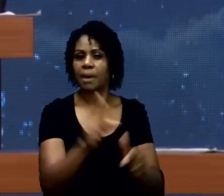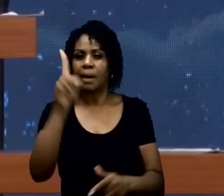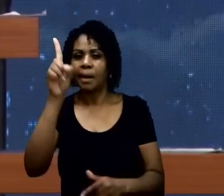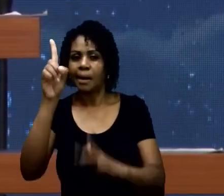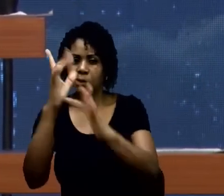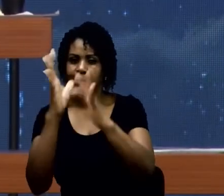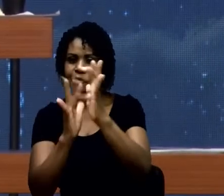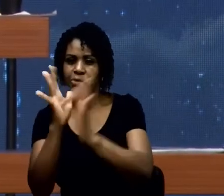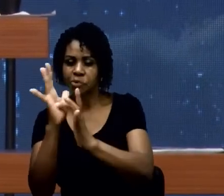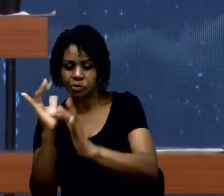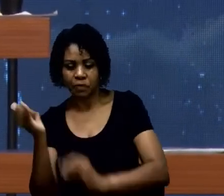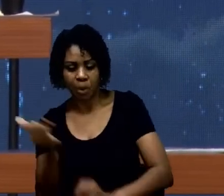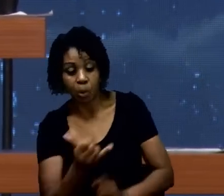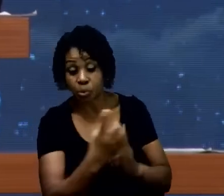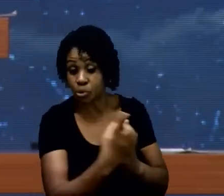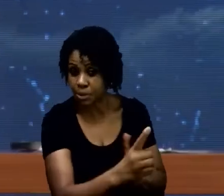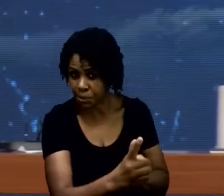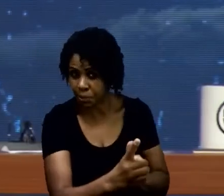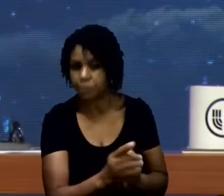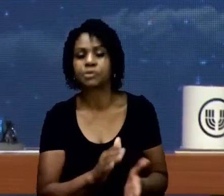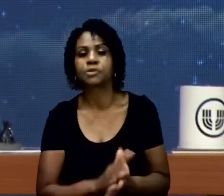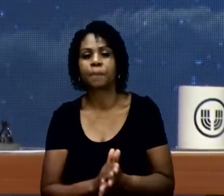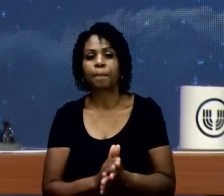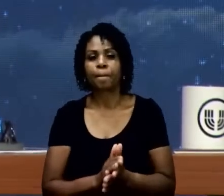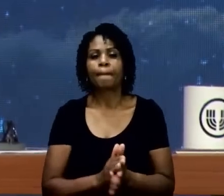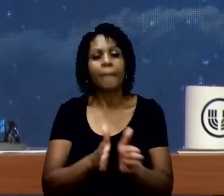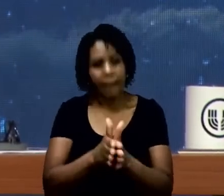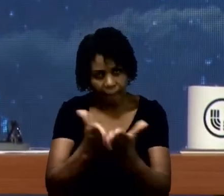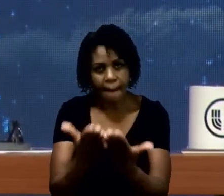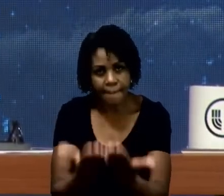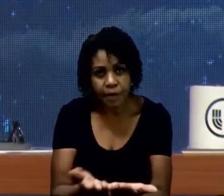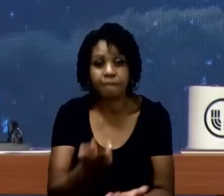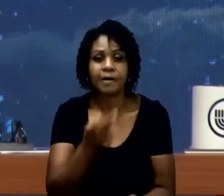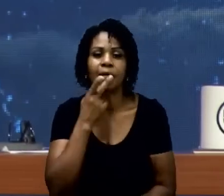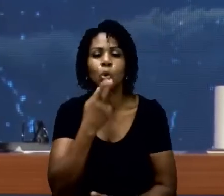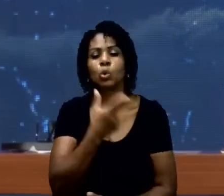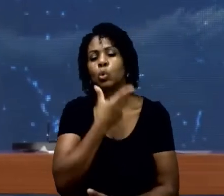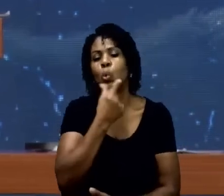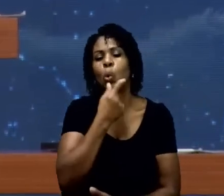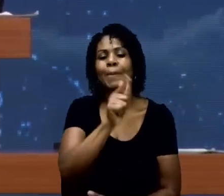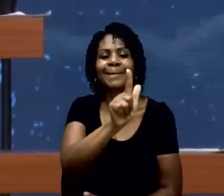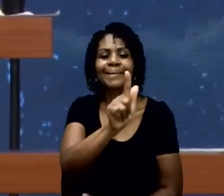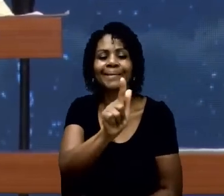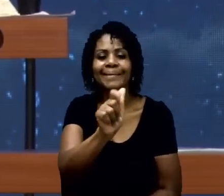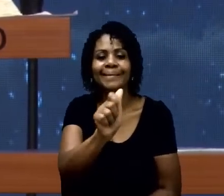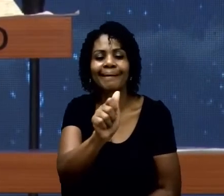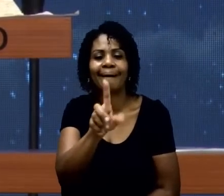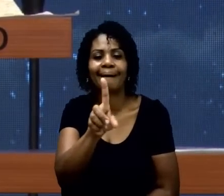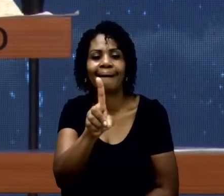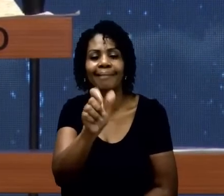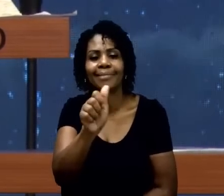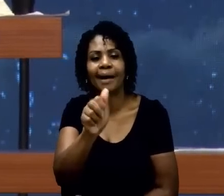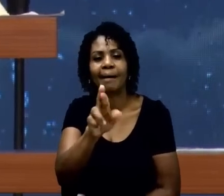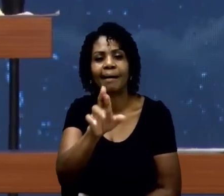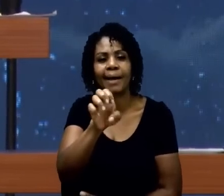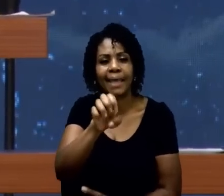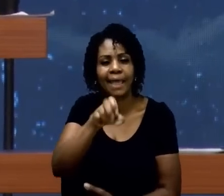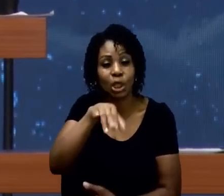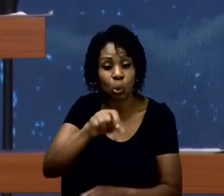disse para os discípulos, e você sabe, abriu Marcos 5, você já sabe, é o Gadareno. E, alguns anos atrás,